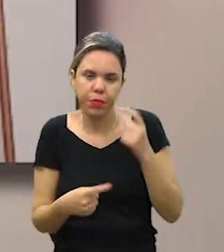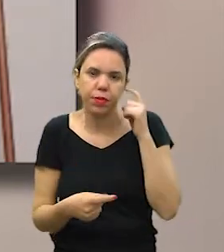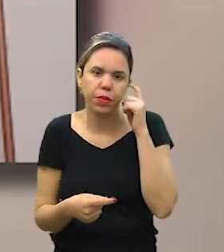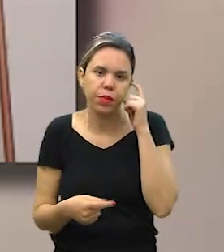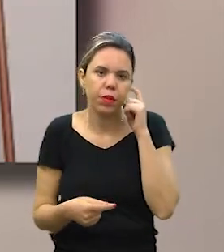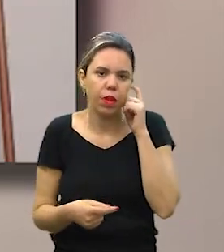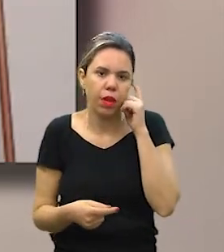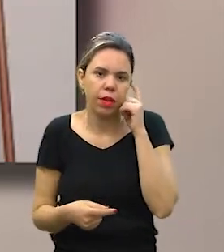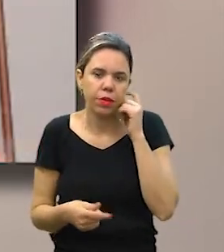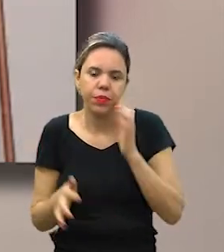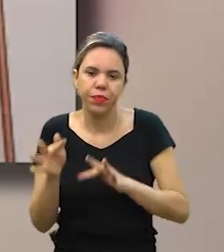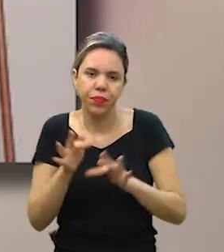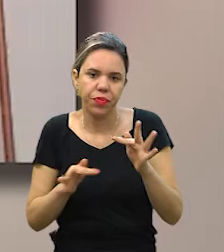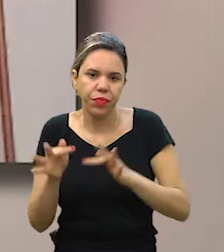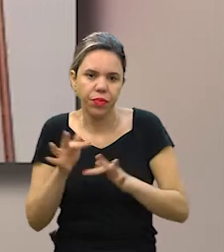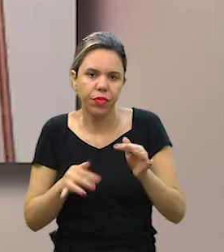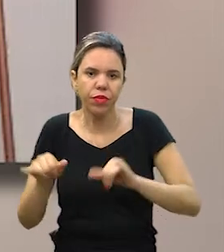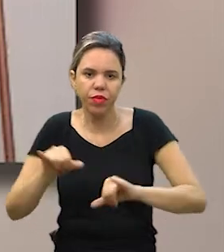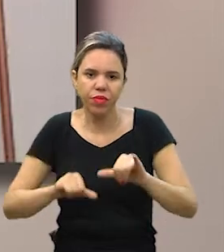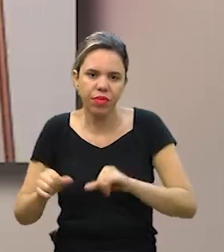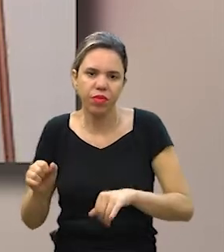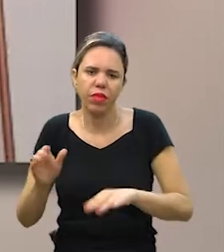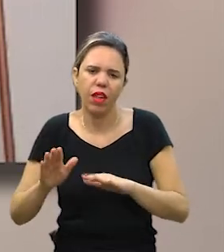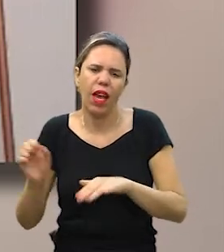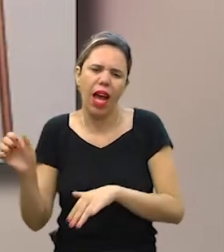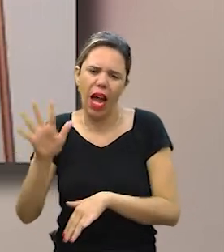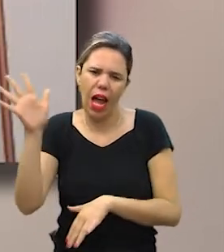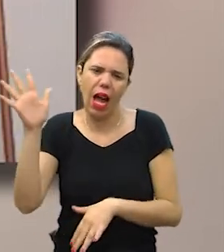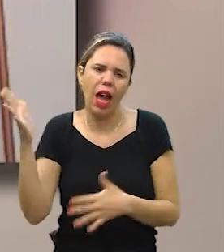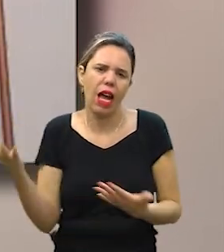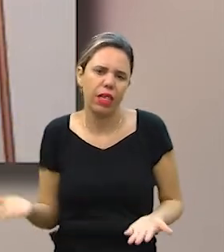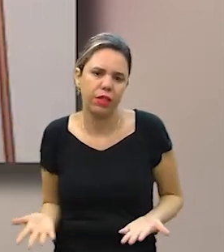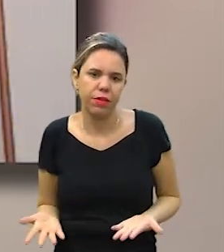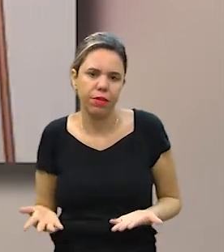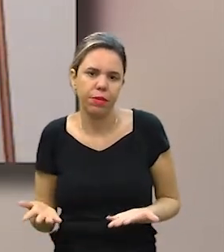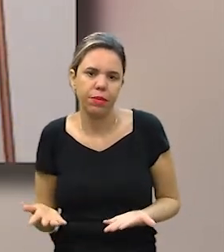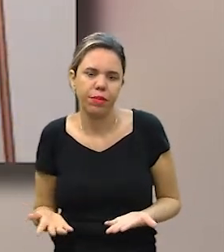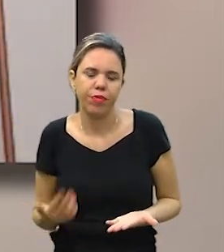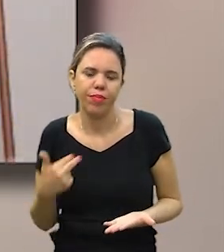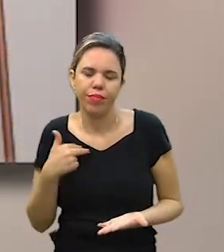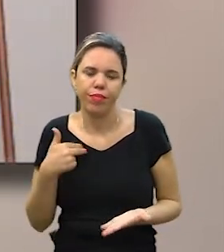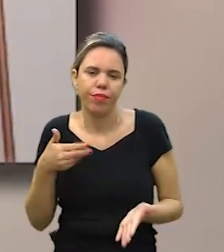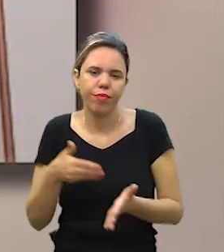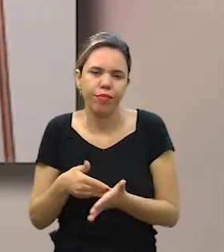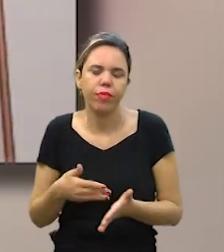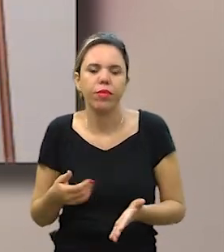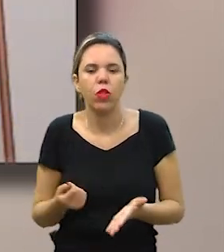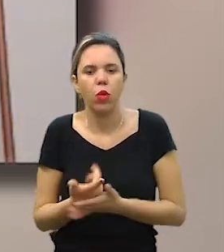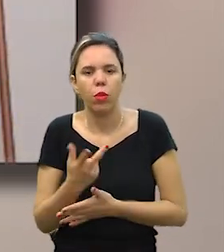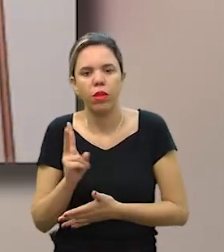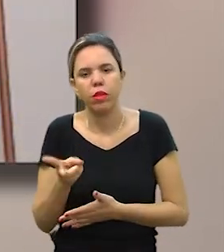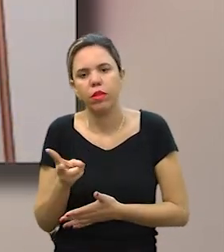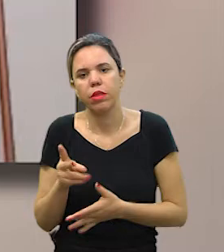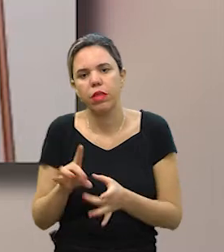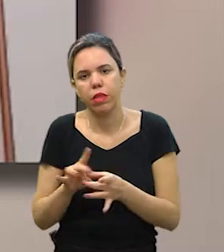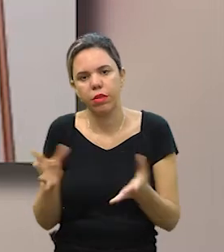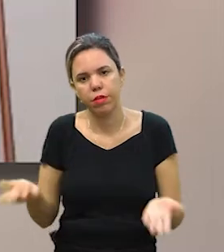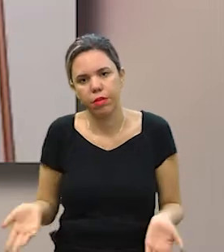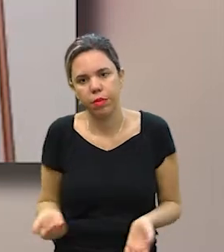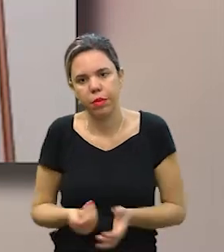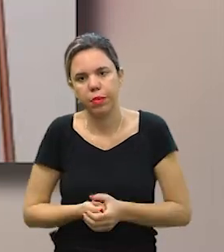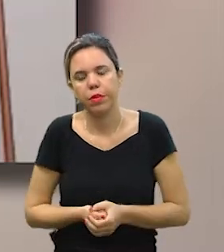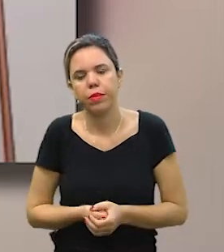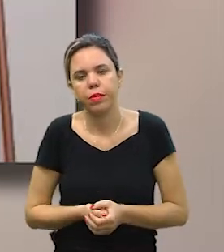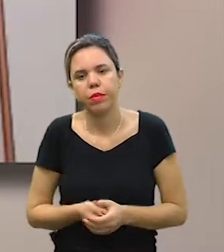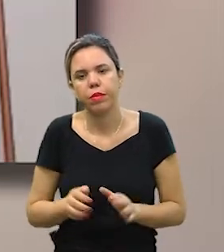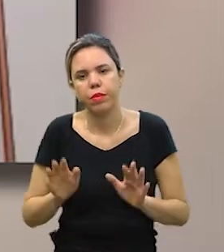porque, enfim, a fórmula, o custo não é barato, né? A acessibilidade. Aí a gente acaba